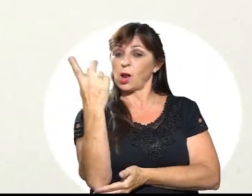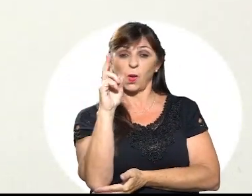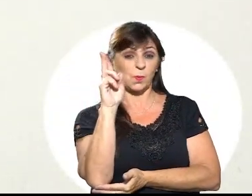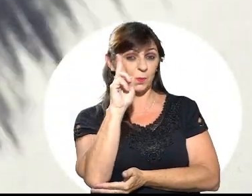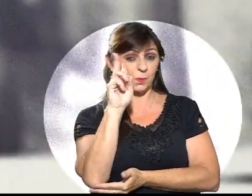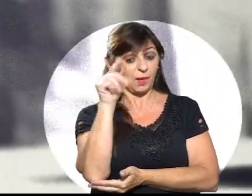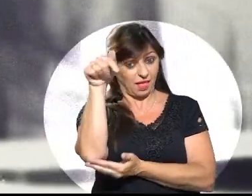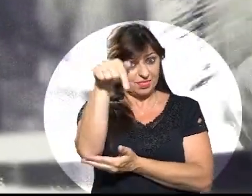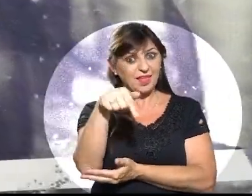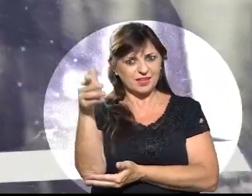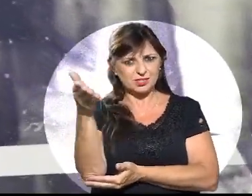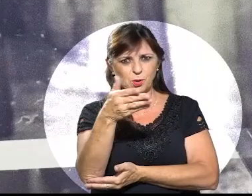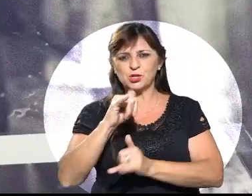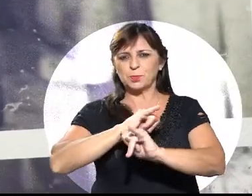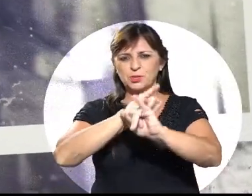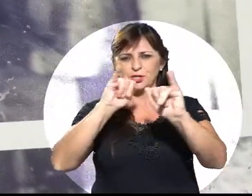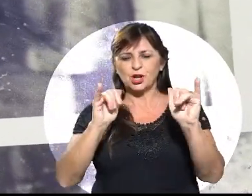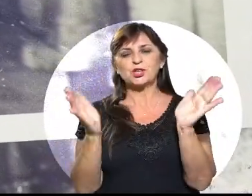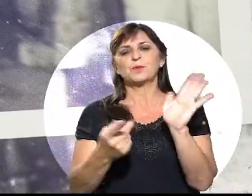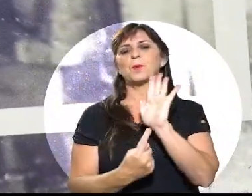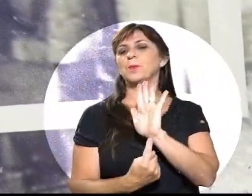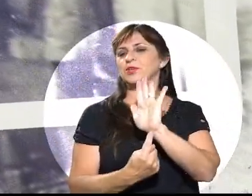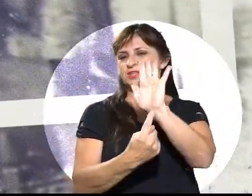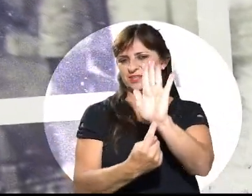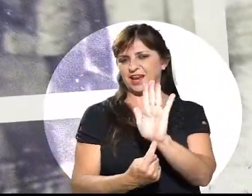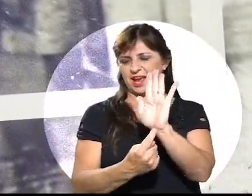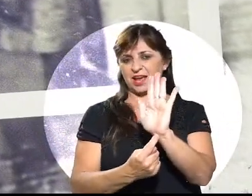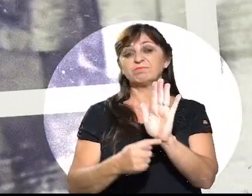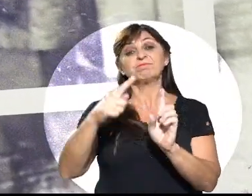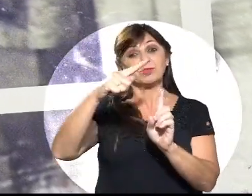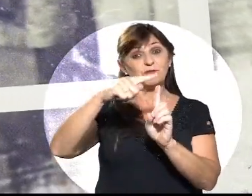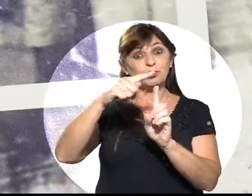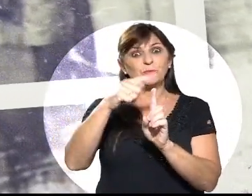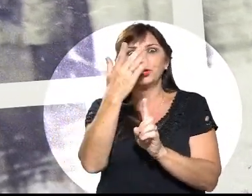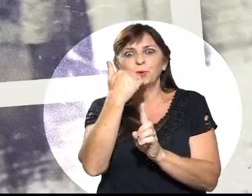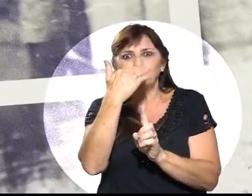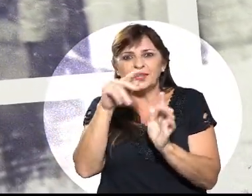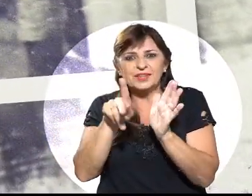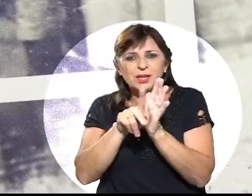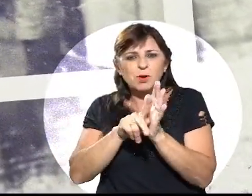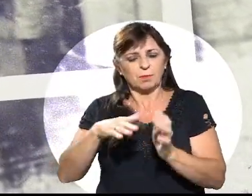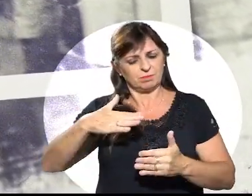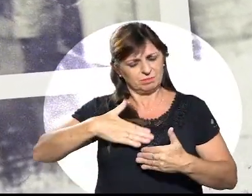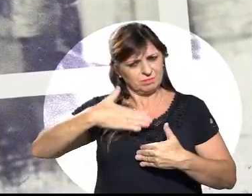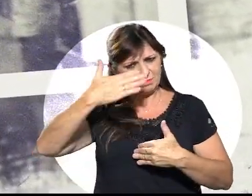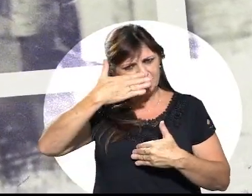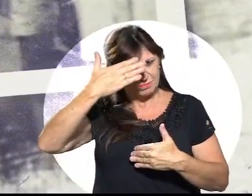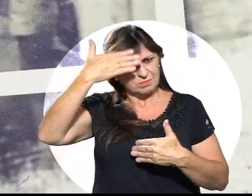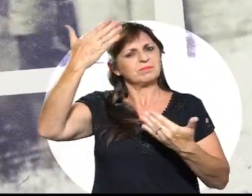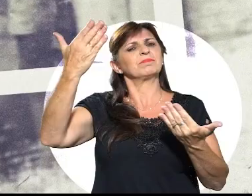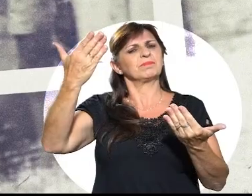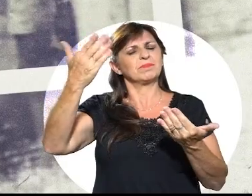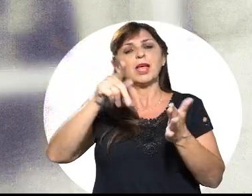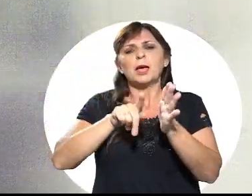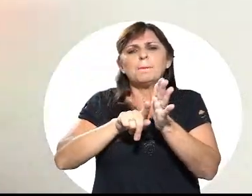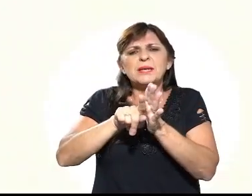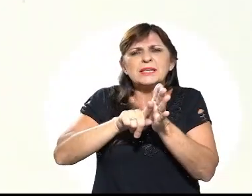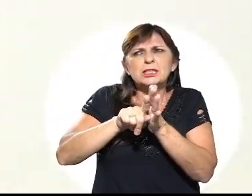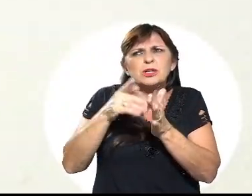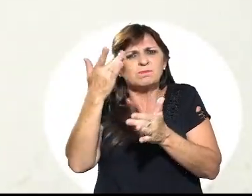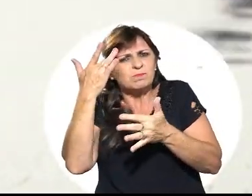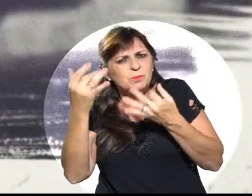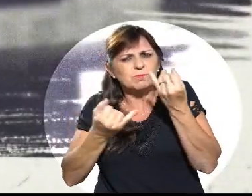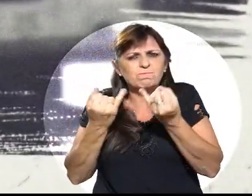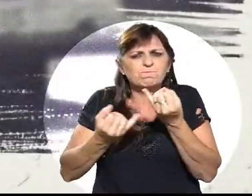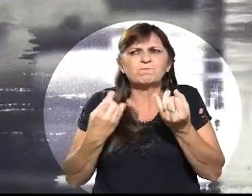Neste episódio estaremos apresentando a etnia árabe. Os pesquisadores não determinam uma data específica para a